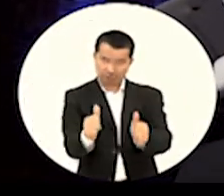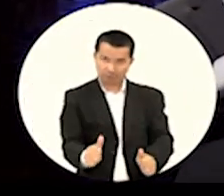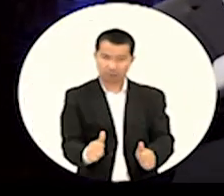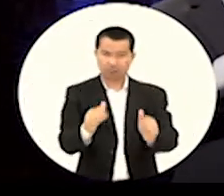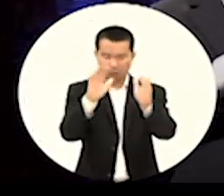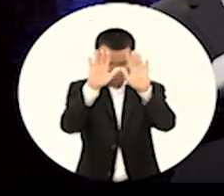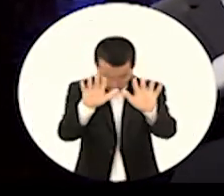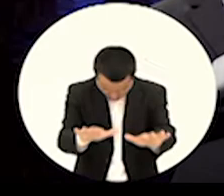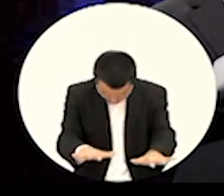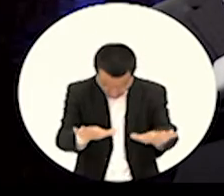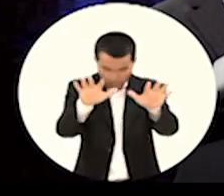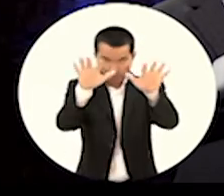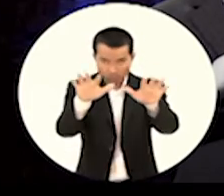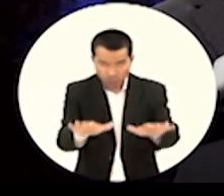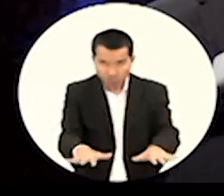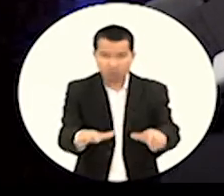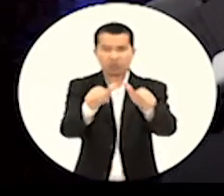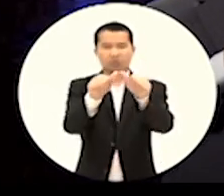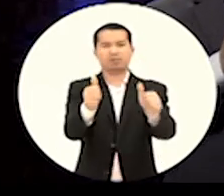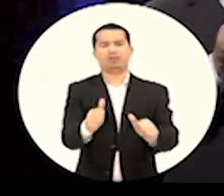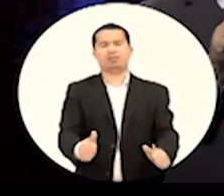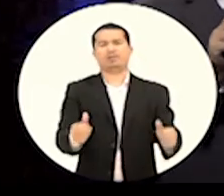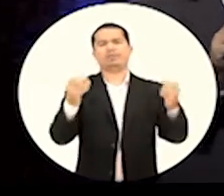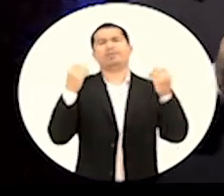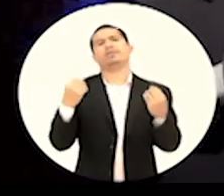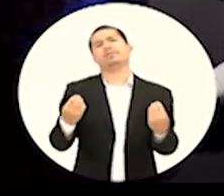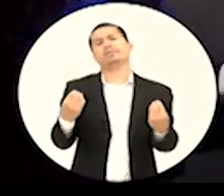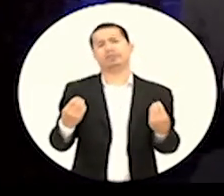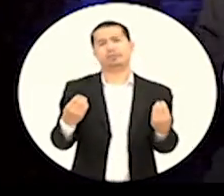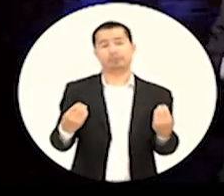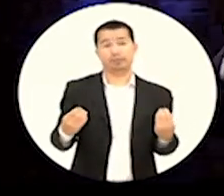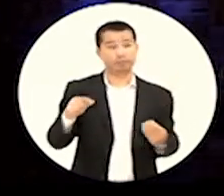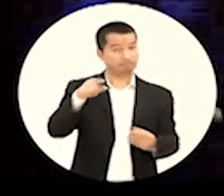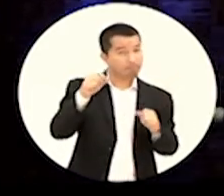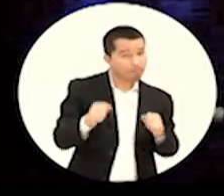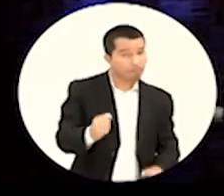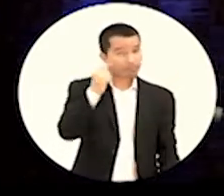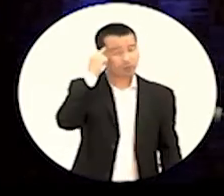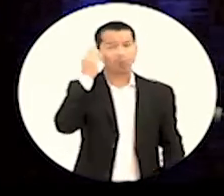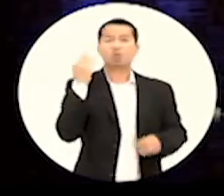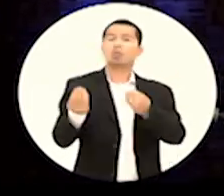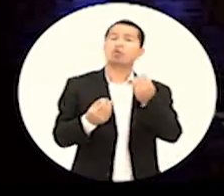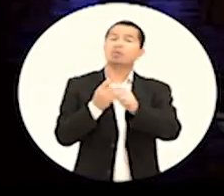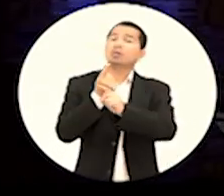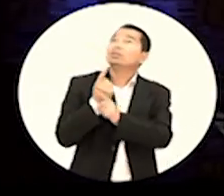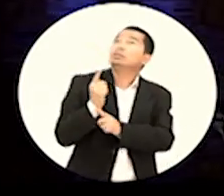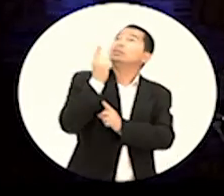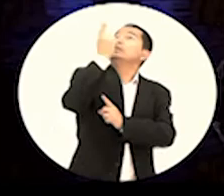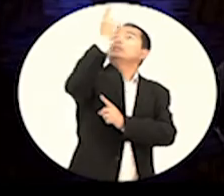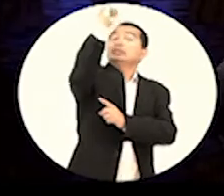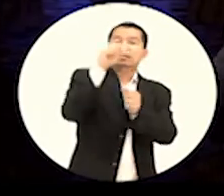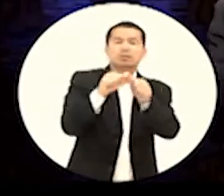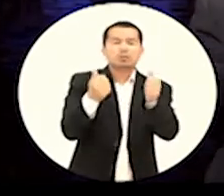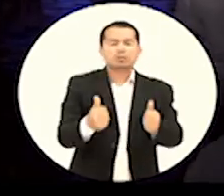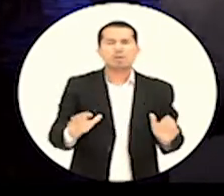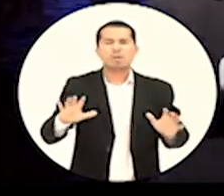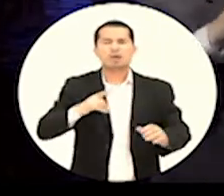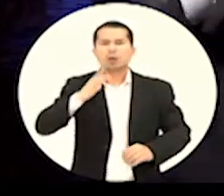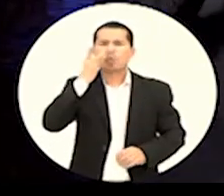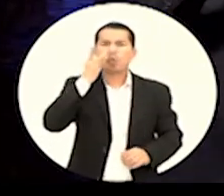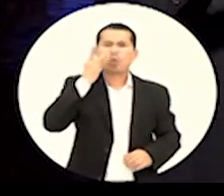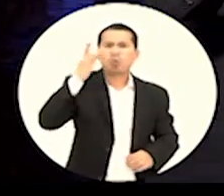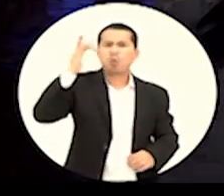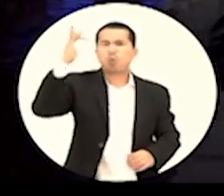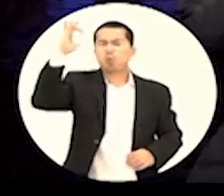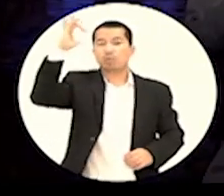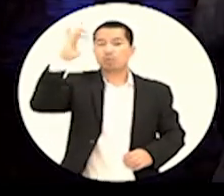outra, tem 5 metros. Então um pouquinho mais da metade desse vão da janela. Então você pode ter uma ideia do